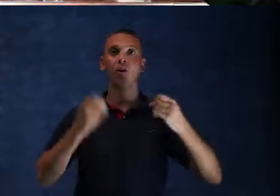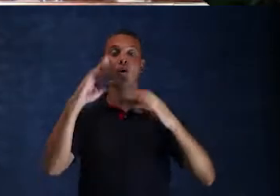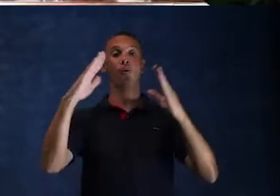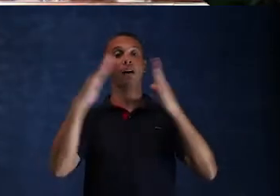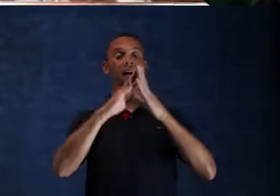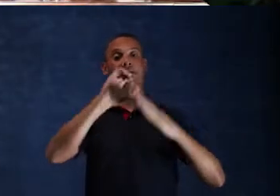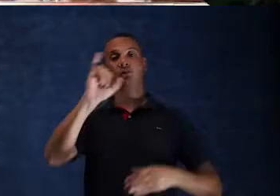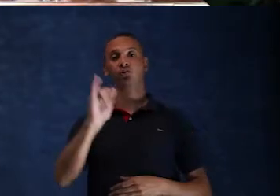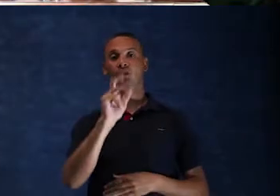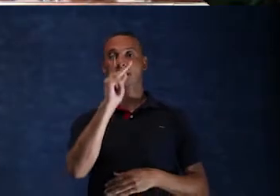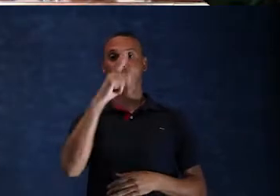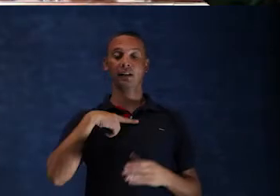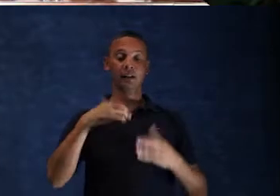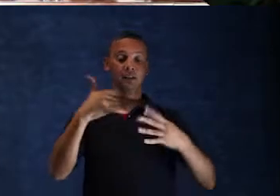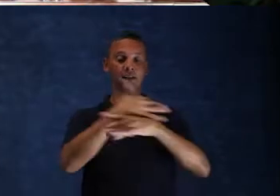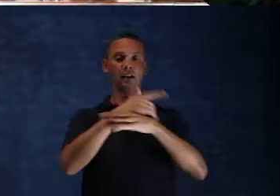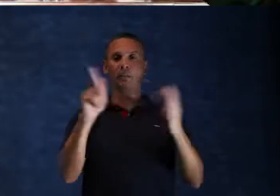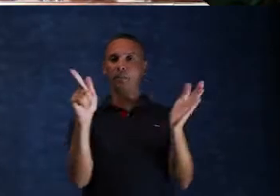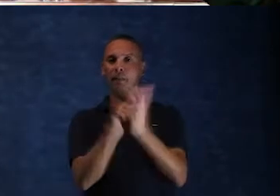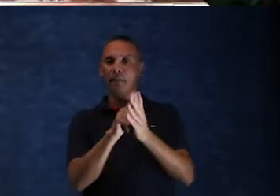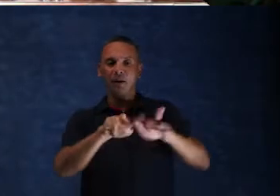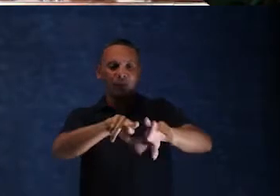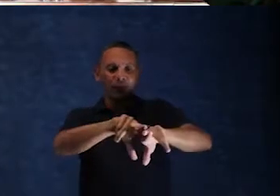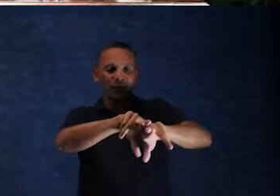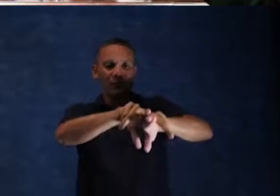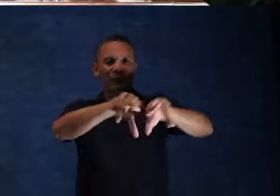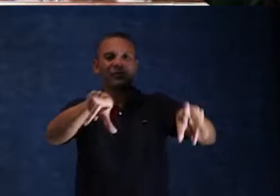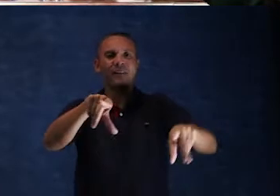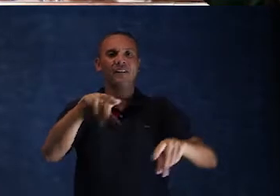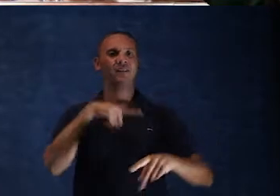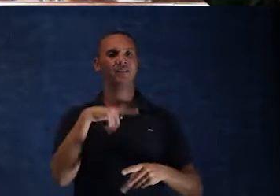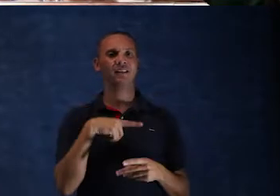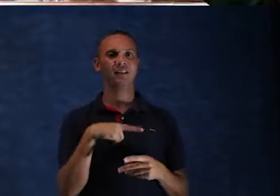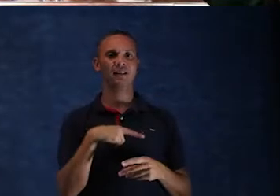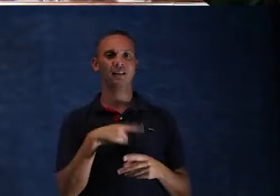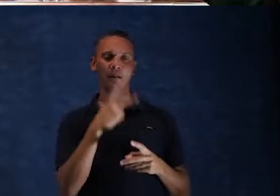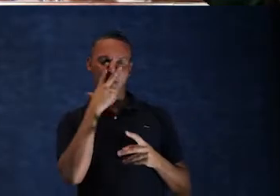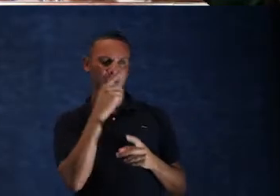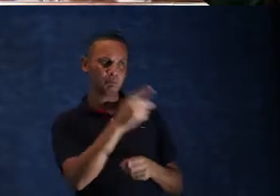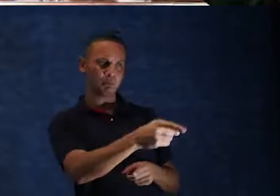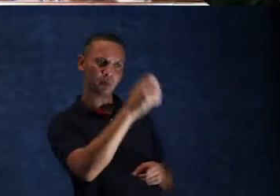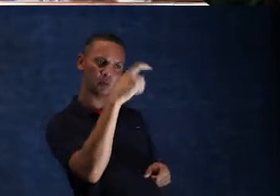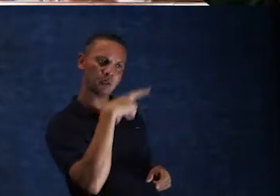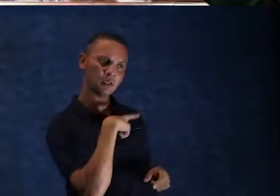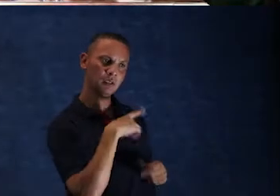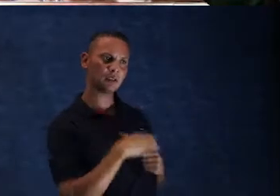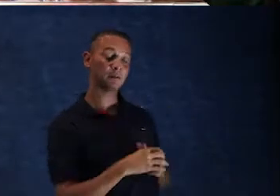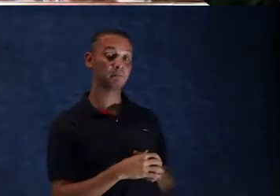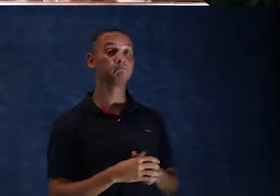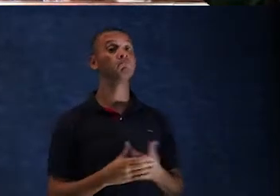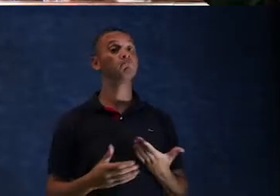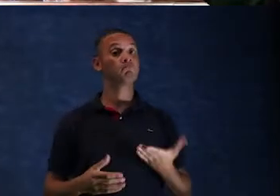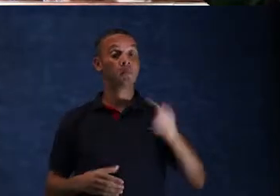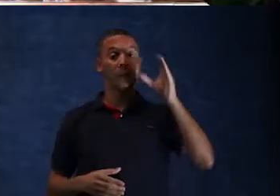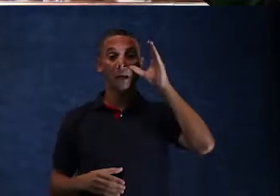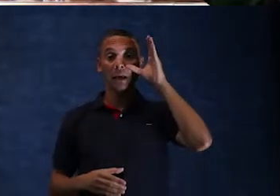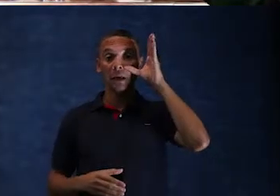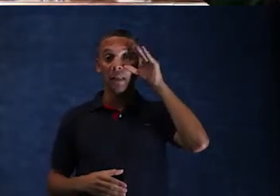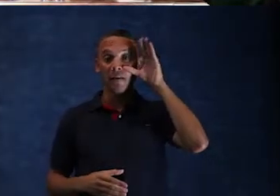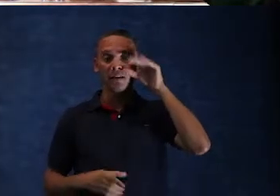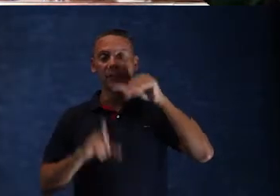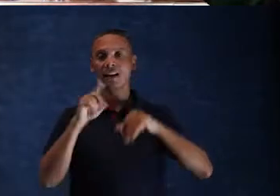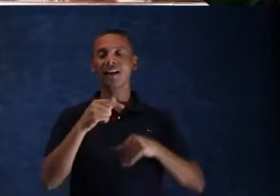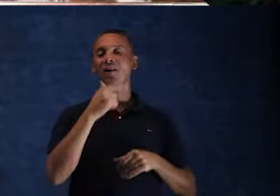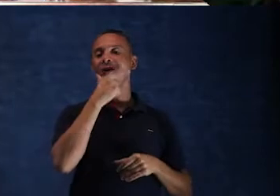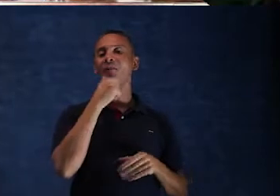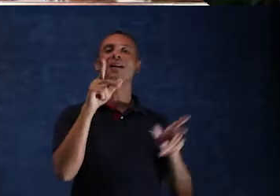povoar a cidade de papel e sua potencial, embora subreptícia, vocação para o crime. Muito interessante que ele é professor